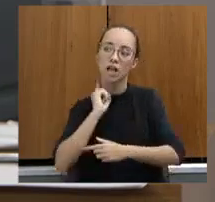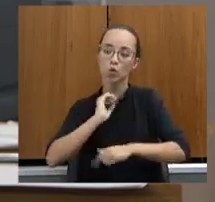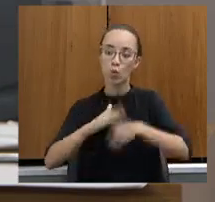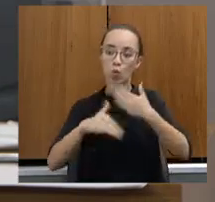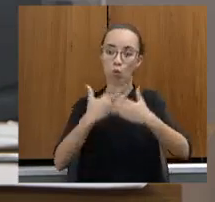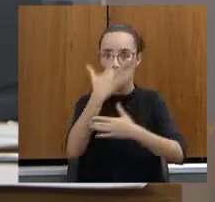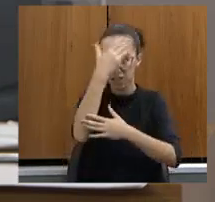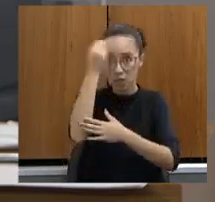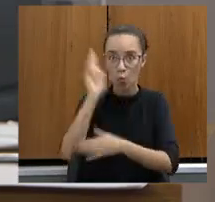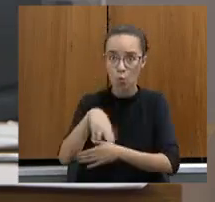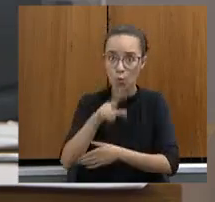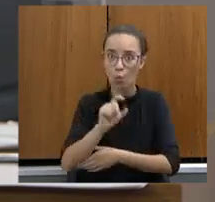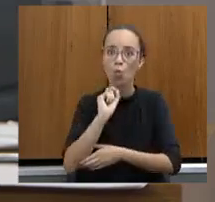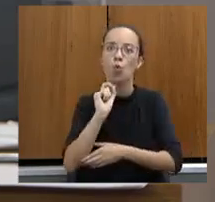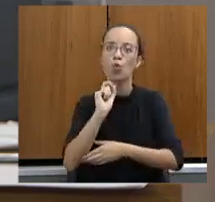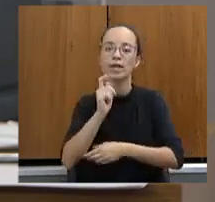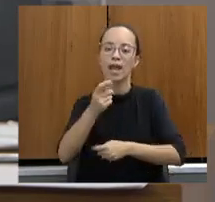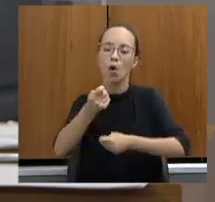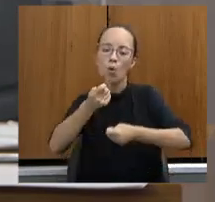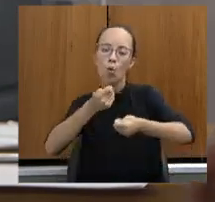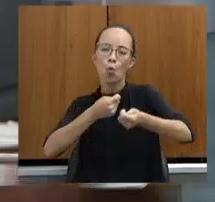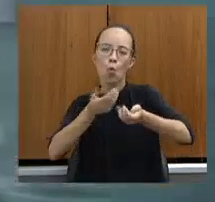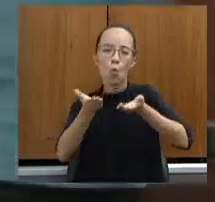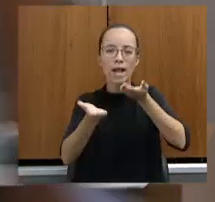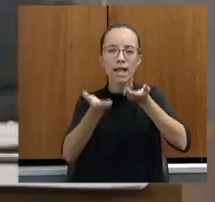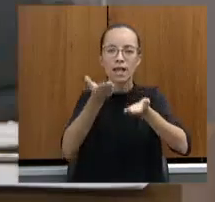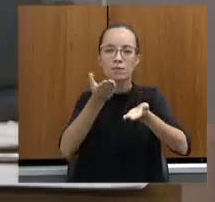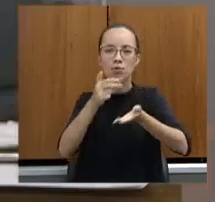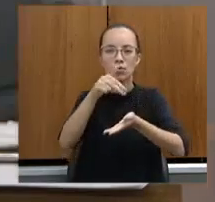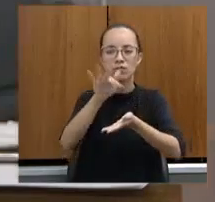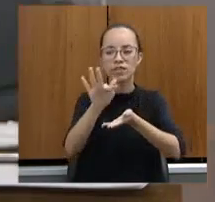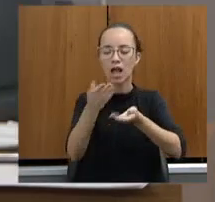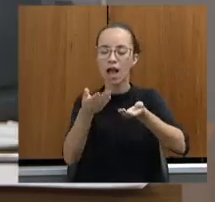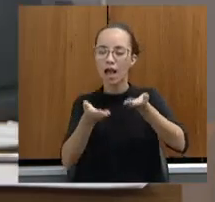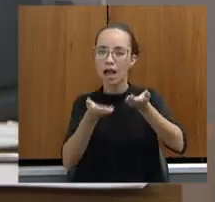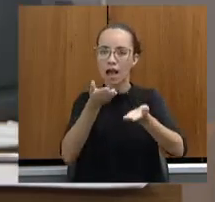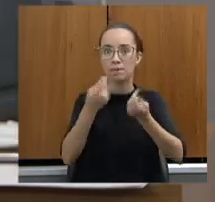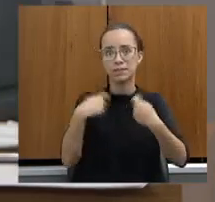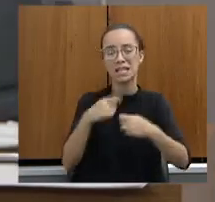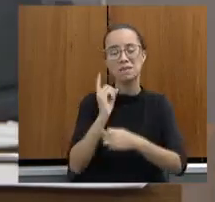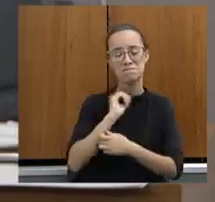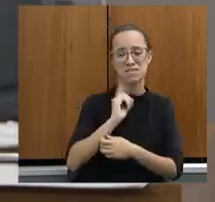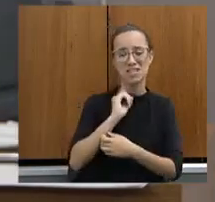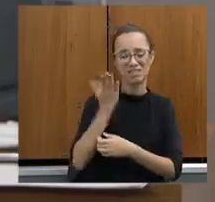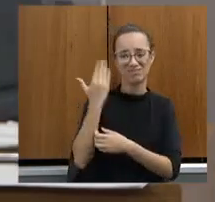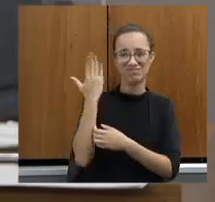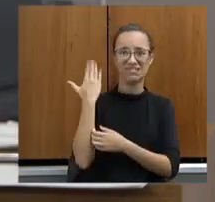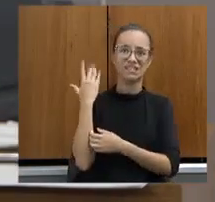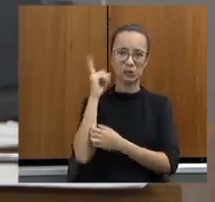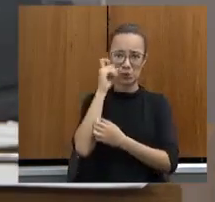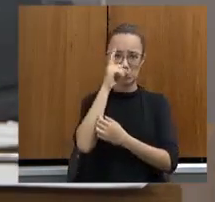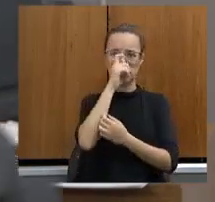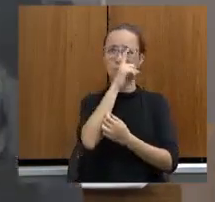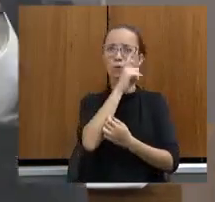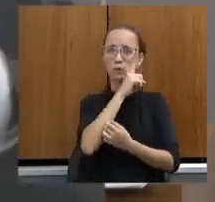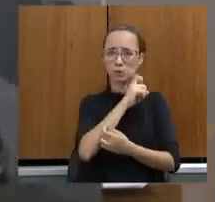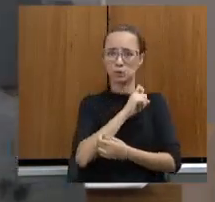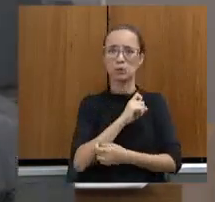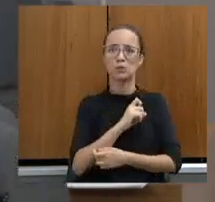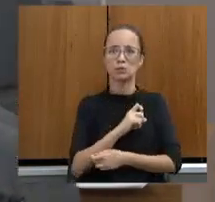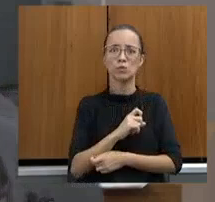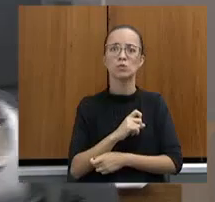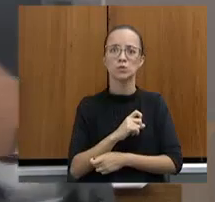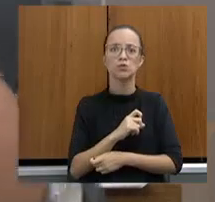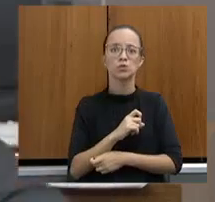se esquecer do equilíbrio fiscal né o Minas Gerais passou por momentos muito complicados nos últimos né